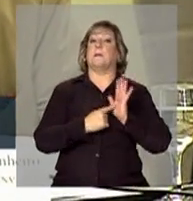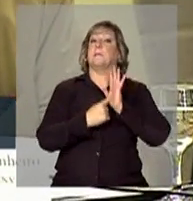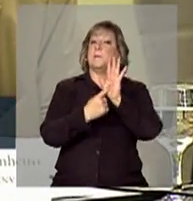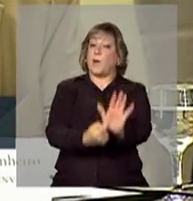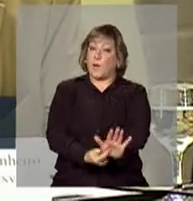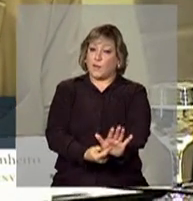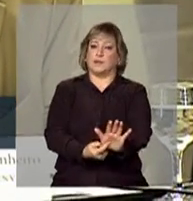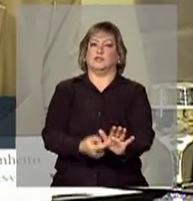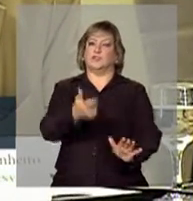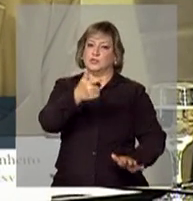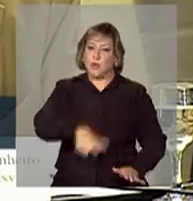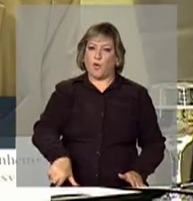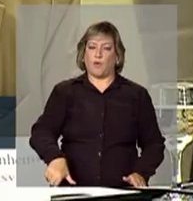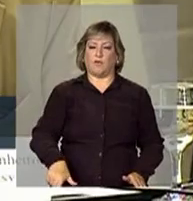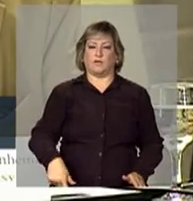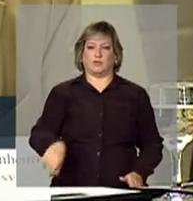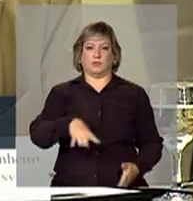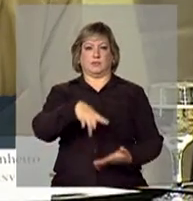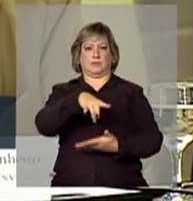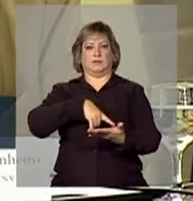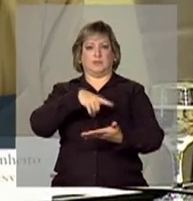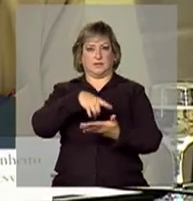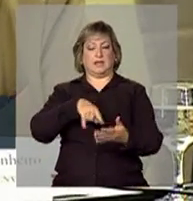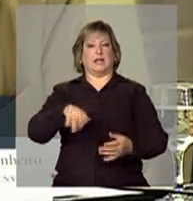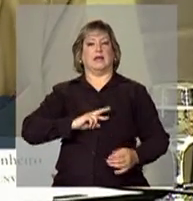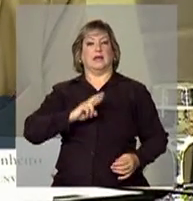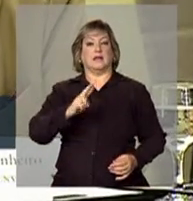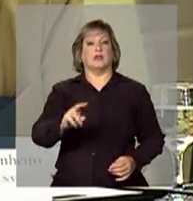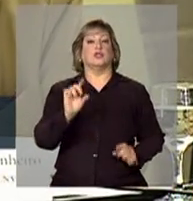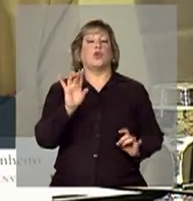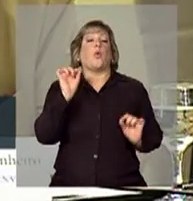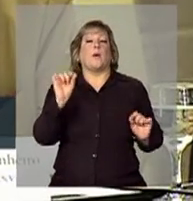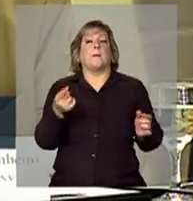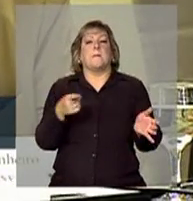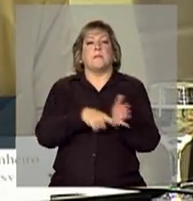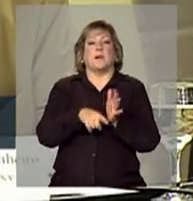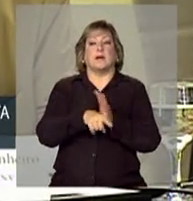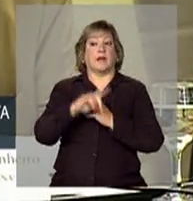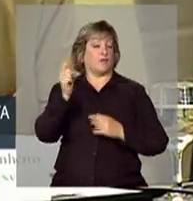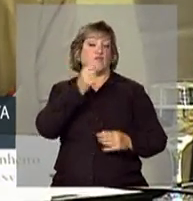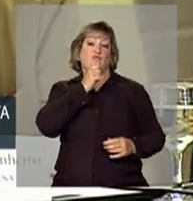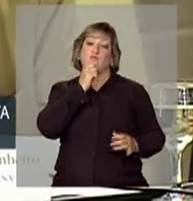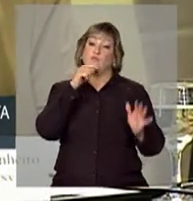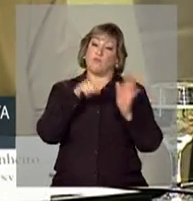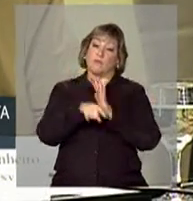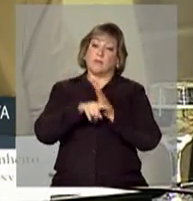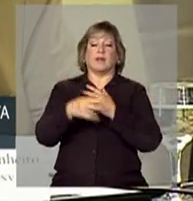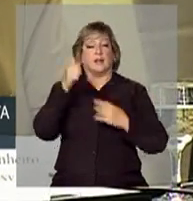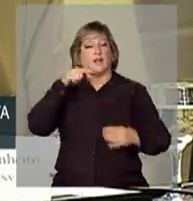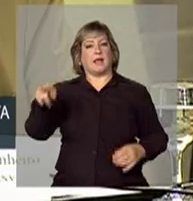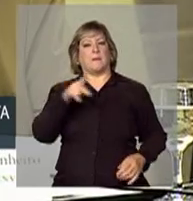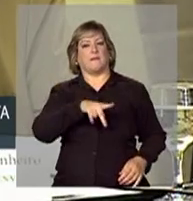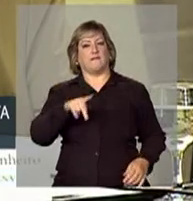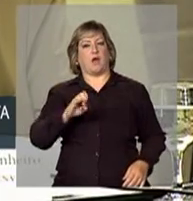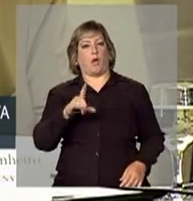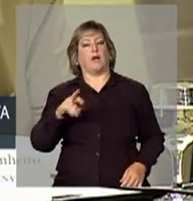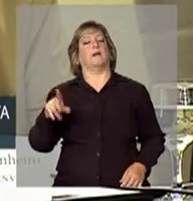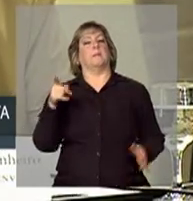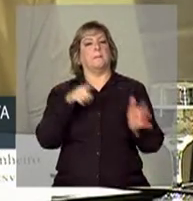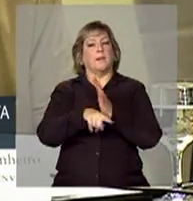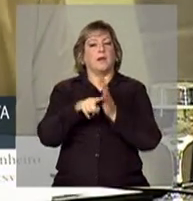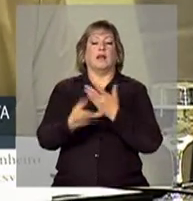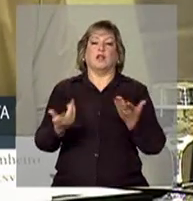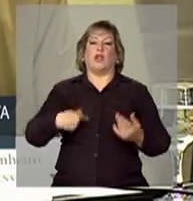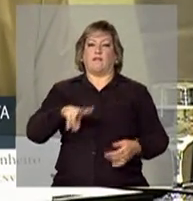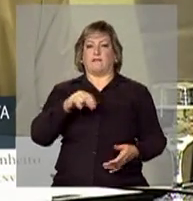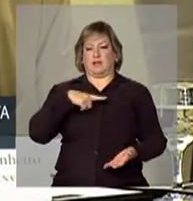colegas. Os documentos respondem apenas ao que for perguntado. Eles não perguntaram, mas a professora Luiza e a comissão perguntou. Então,